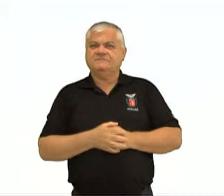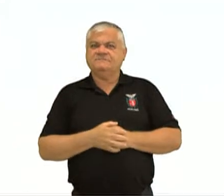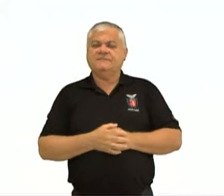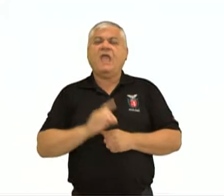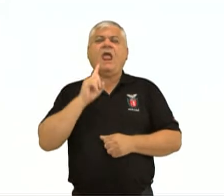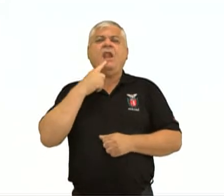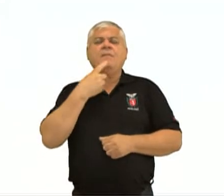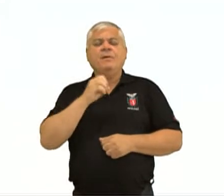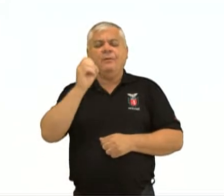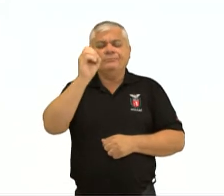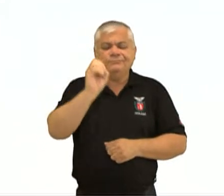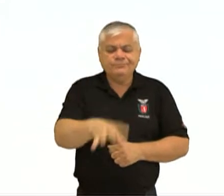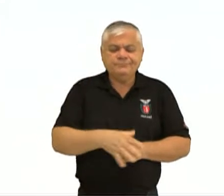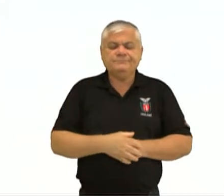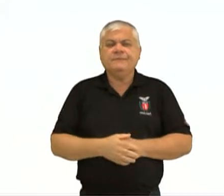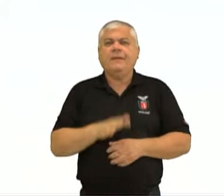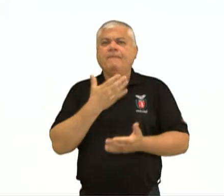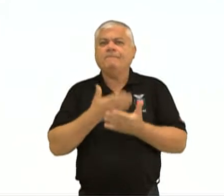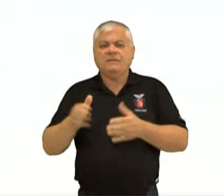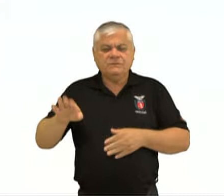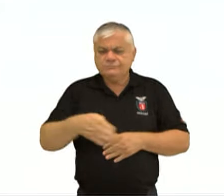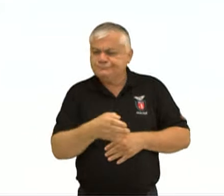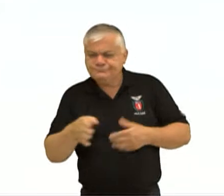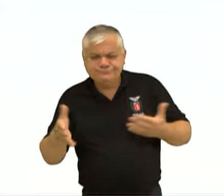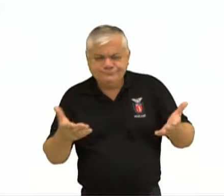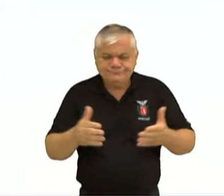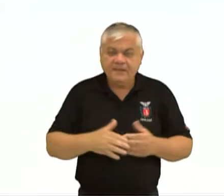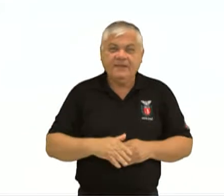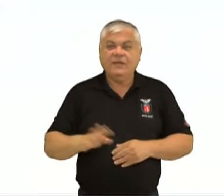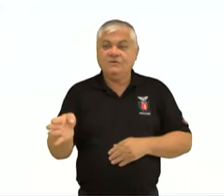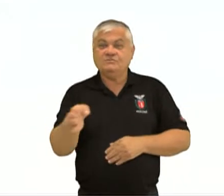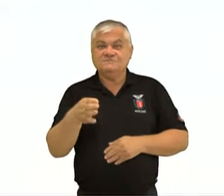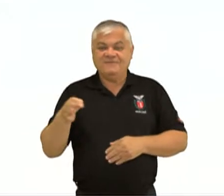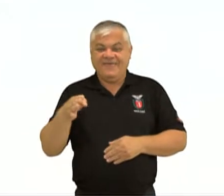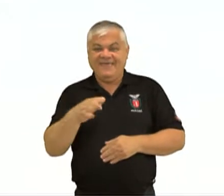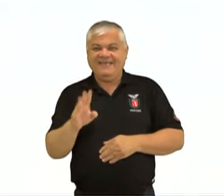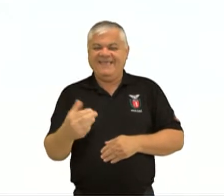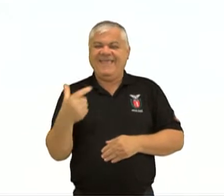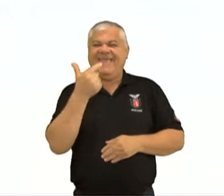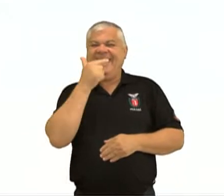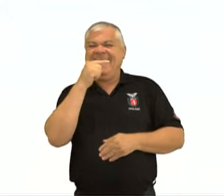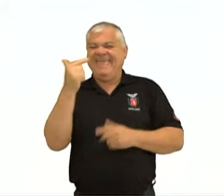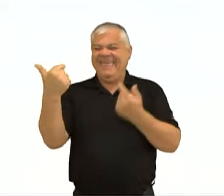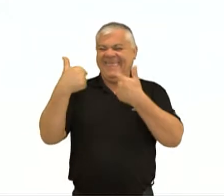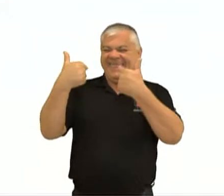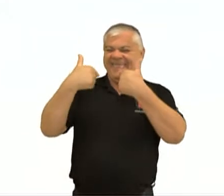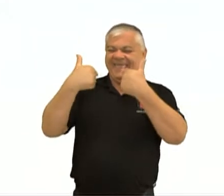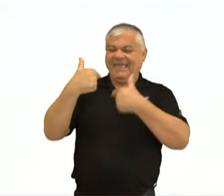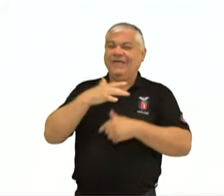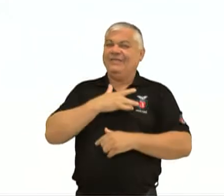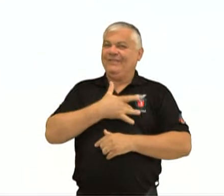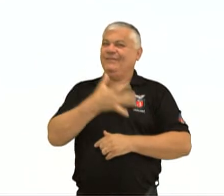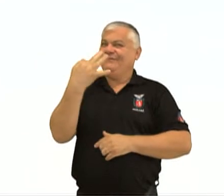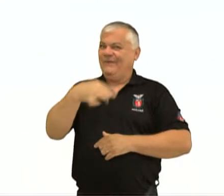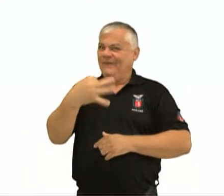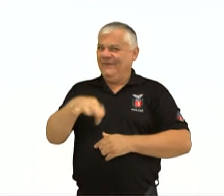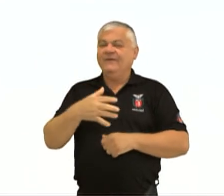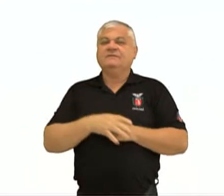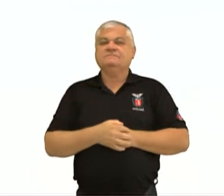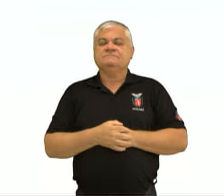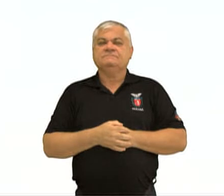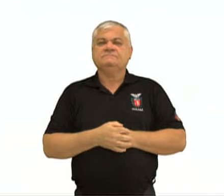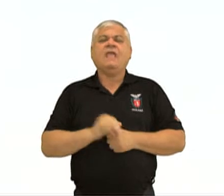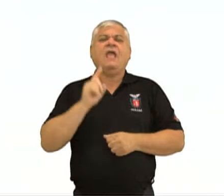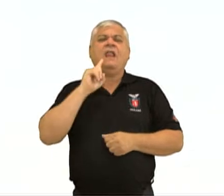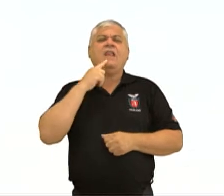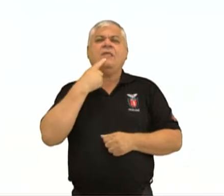um limão na água, mas perdi a direção. Os peixes, rindo, notaram, quanto dói uma paixão.